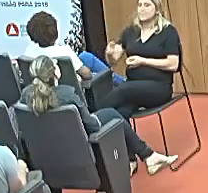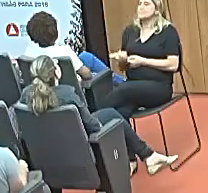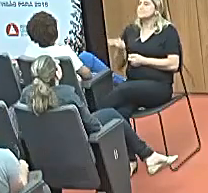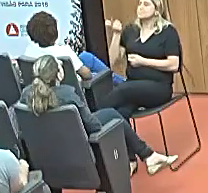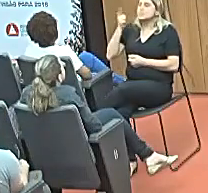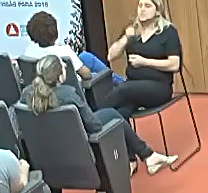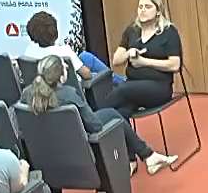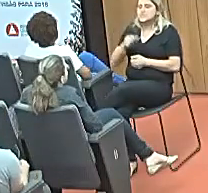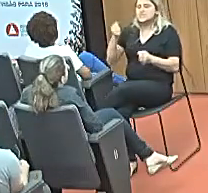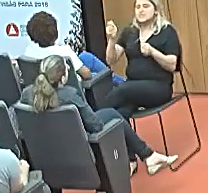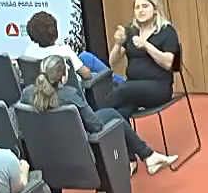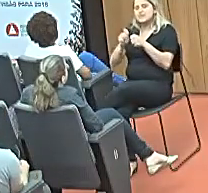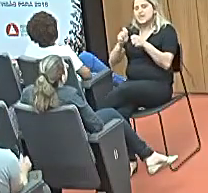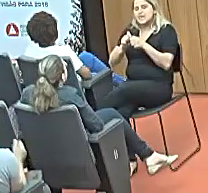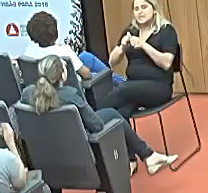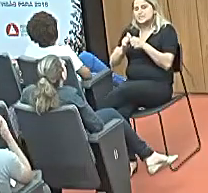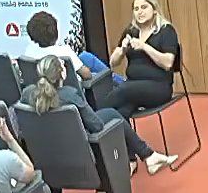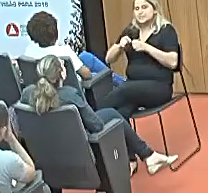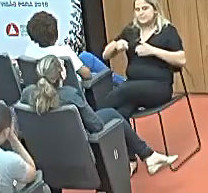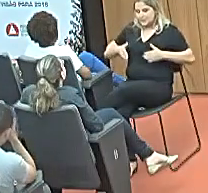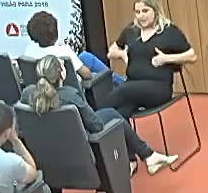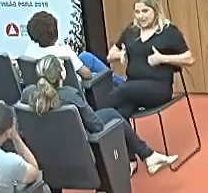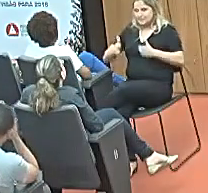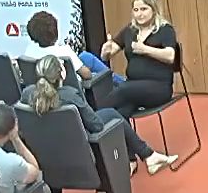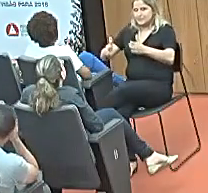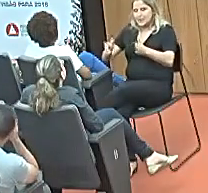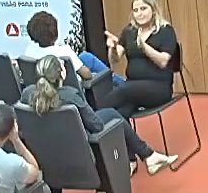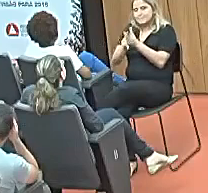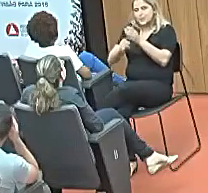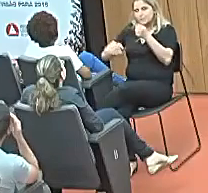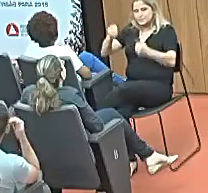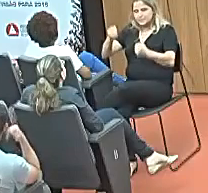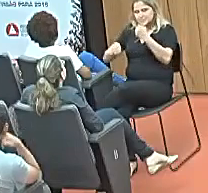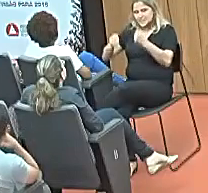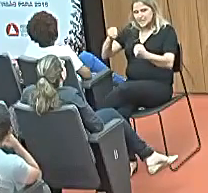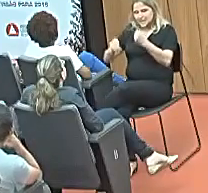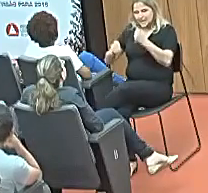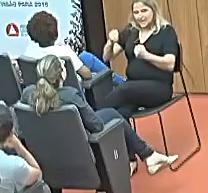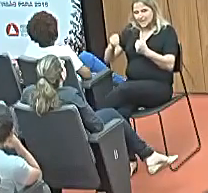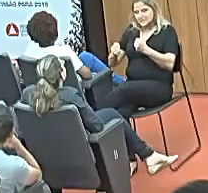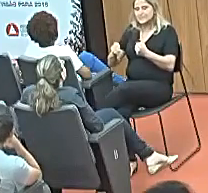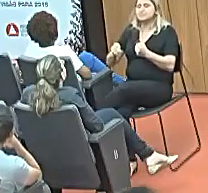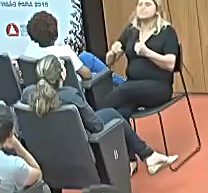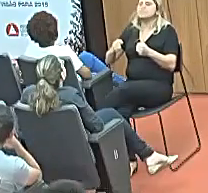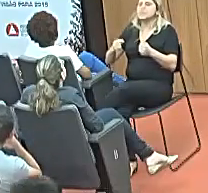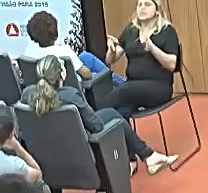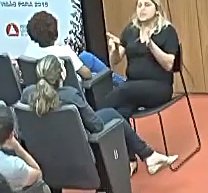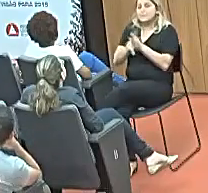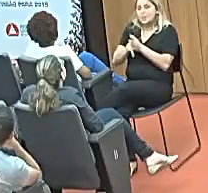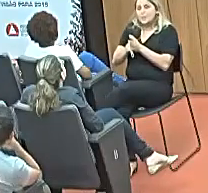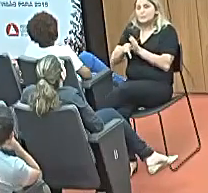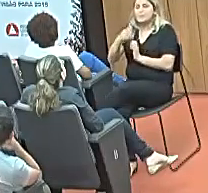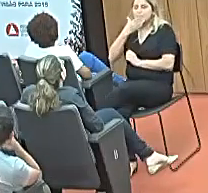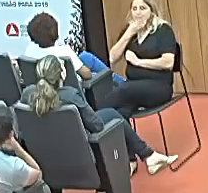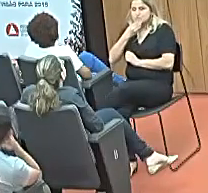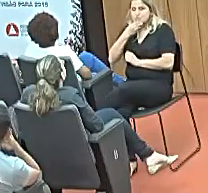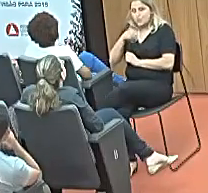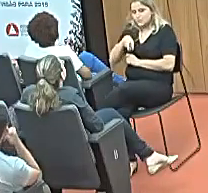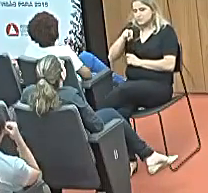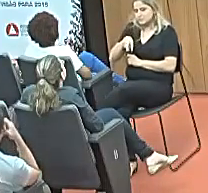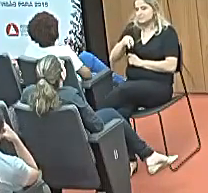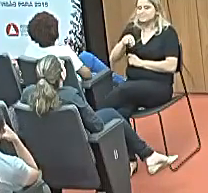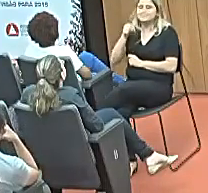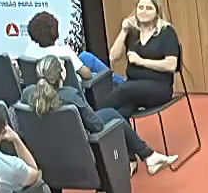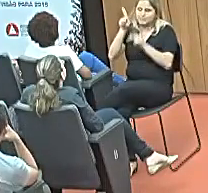ciclovias ciclofaixas ciclo rotas na região metropolitana de belo horizonte